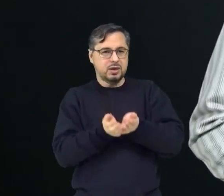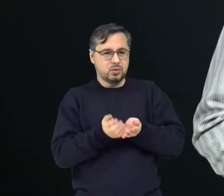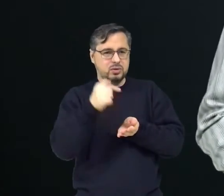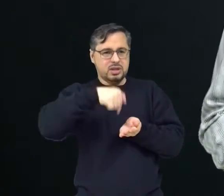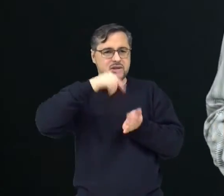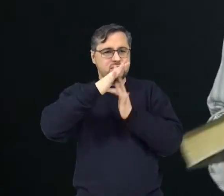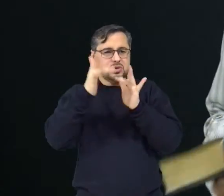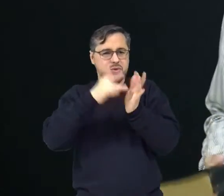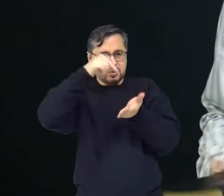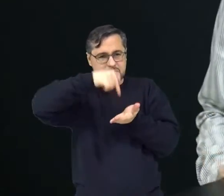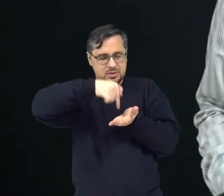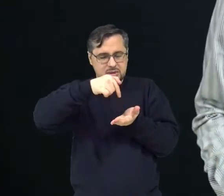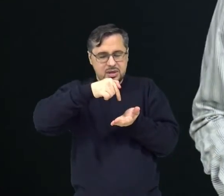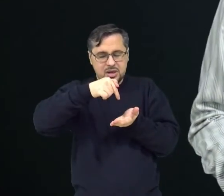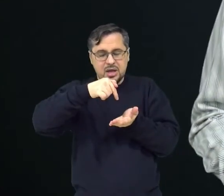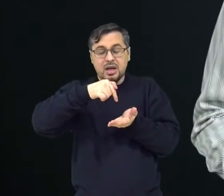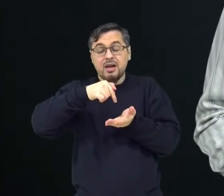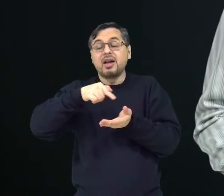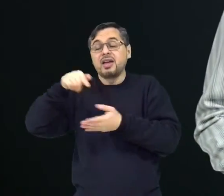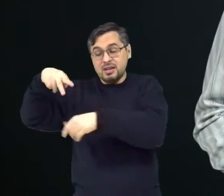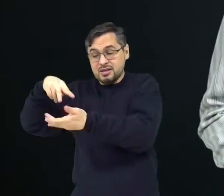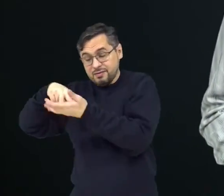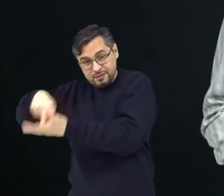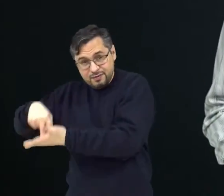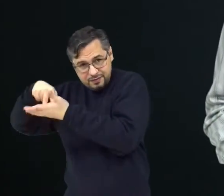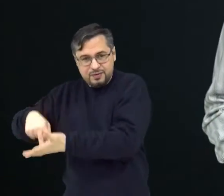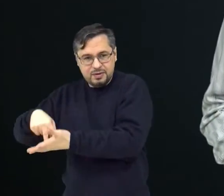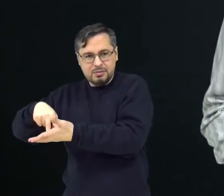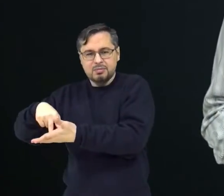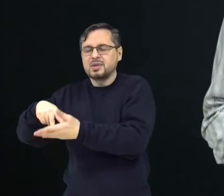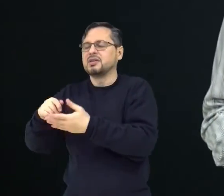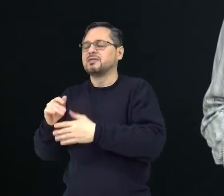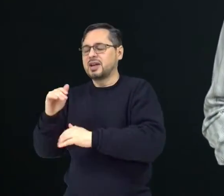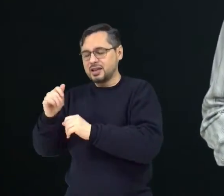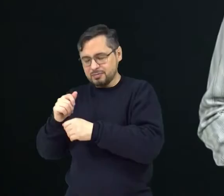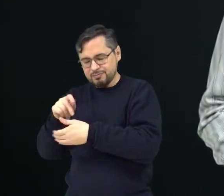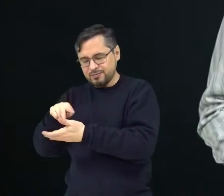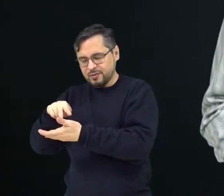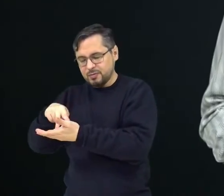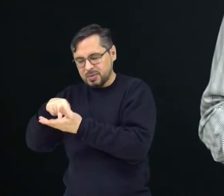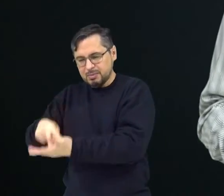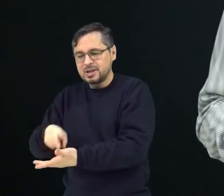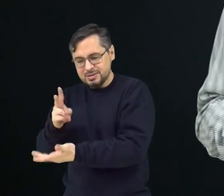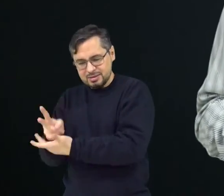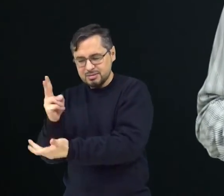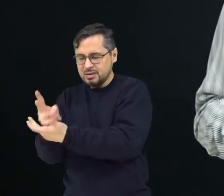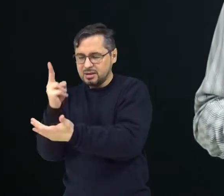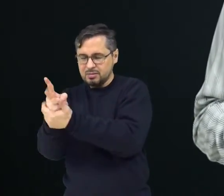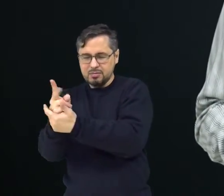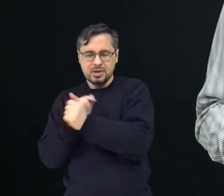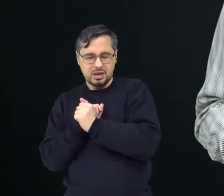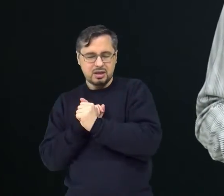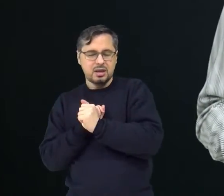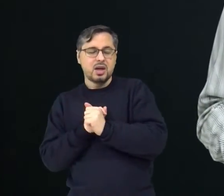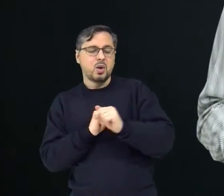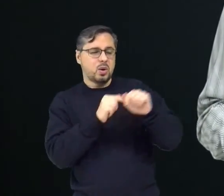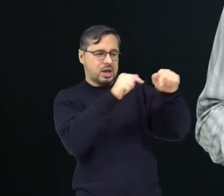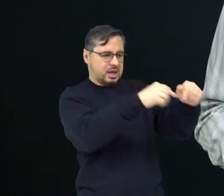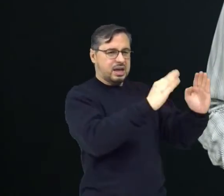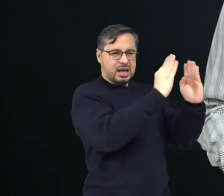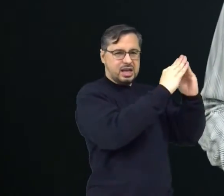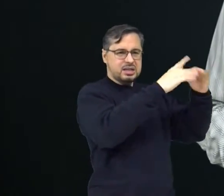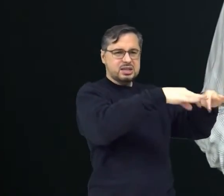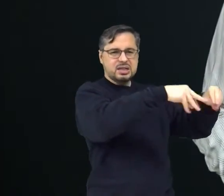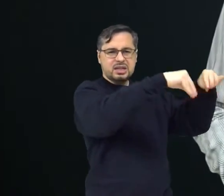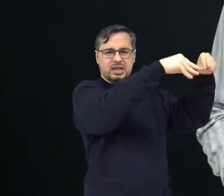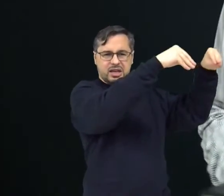na areia ou o barco alheio à presença de Jesus cede, se prostra, não consegue se